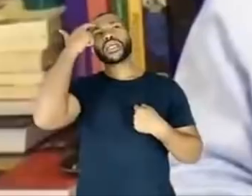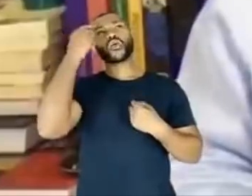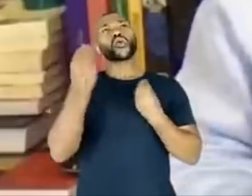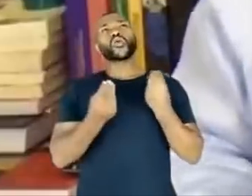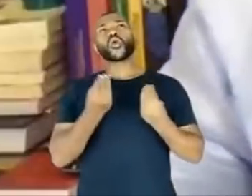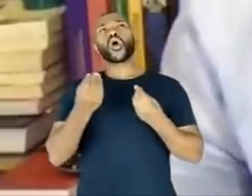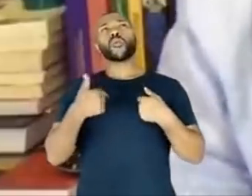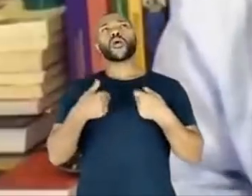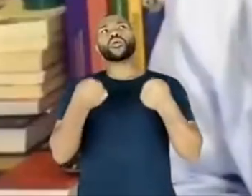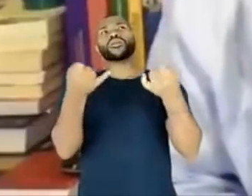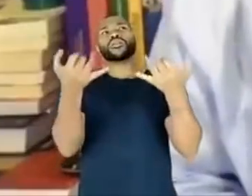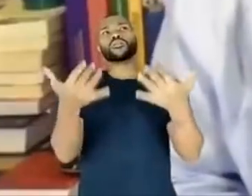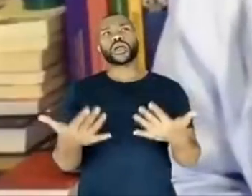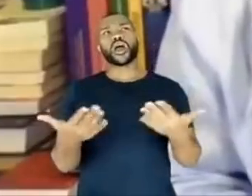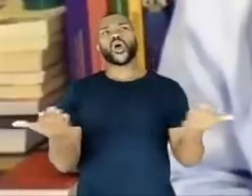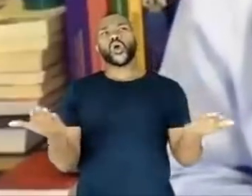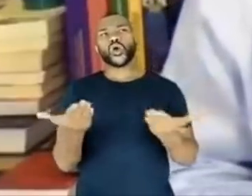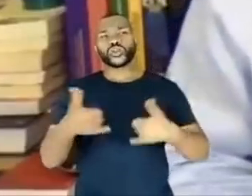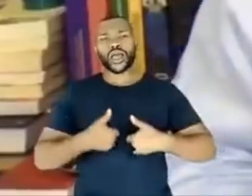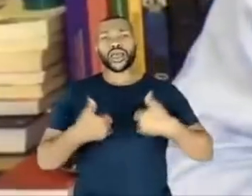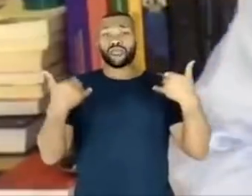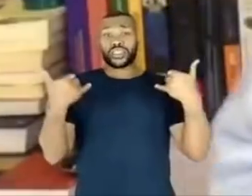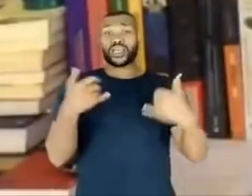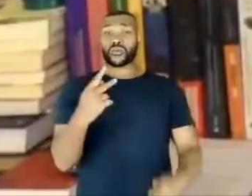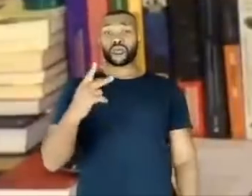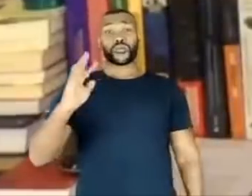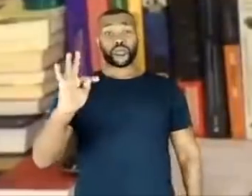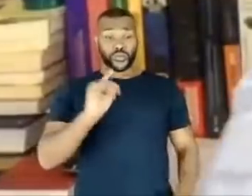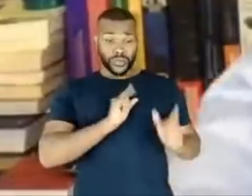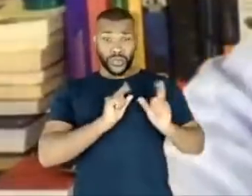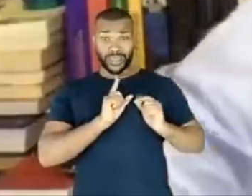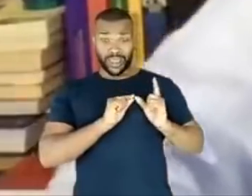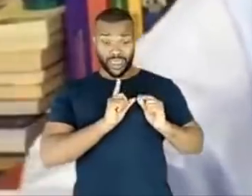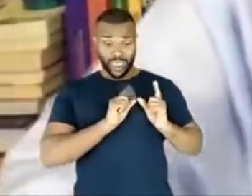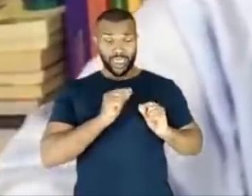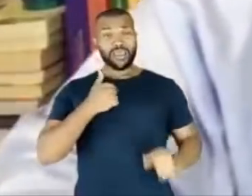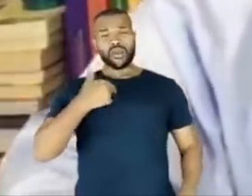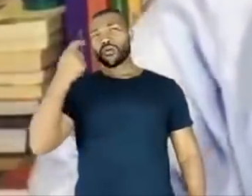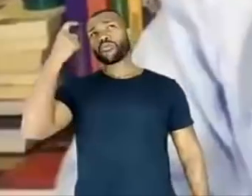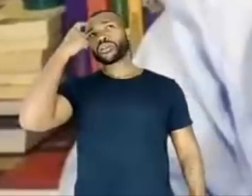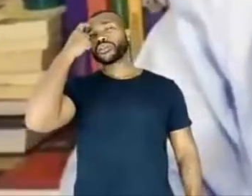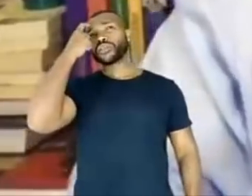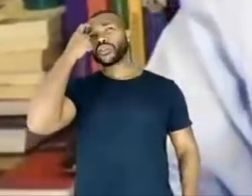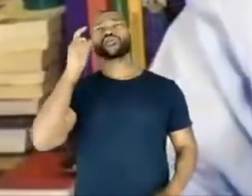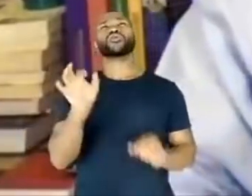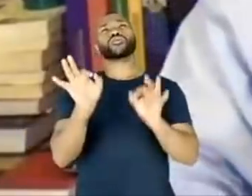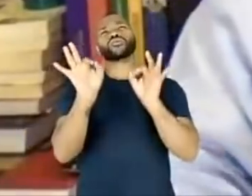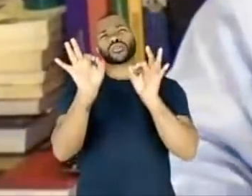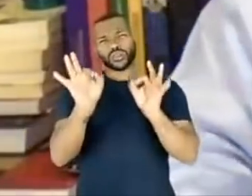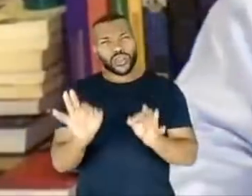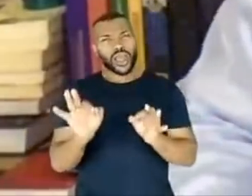gente pode fazer no aniversário do PT? Eu fiquei pensando se seria correto fazer um